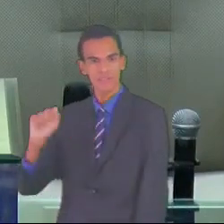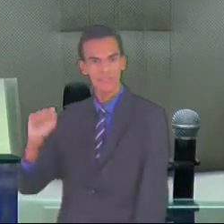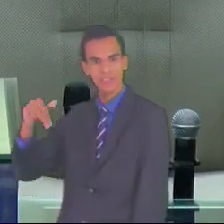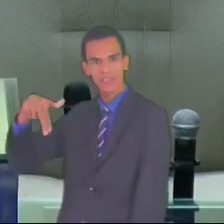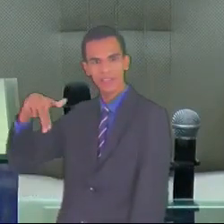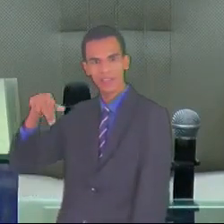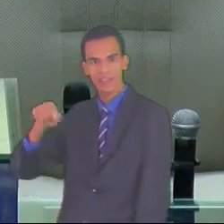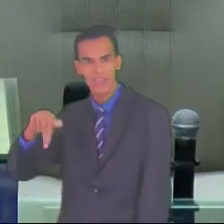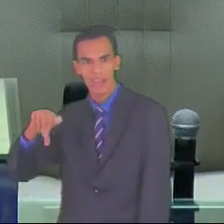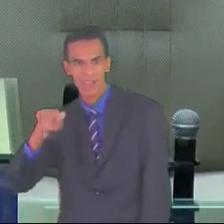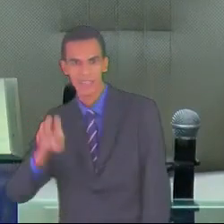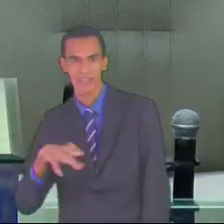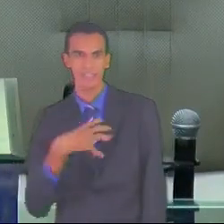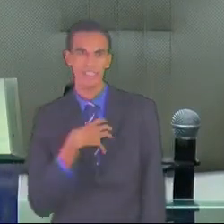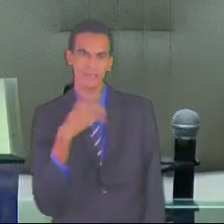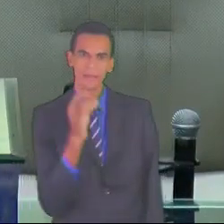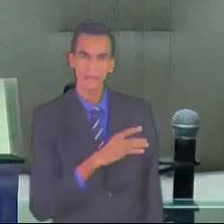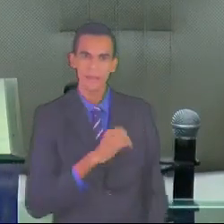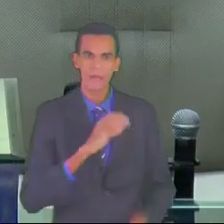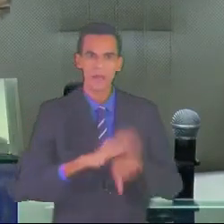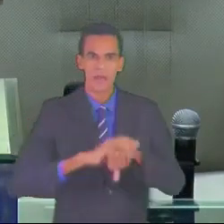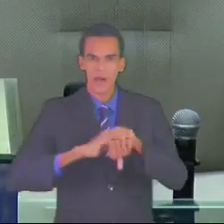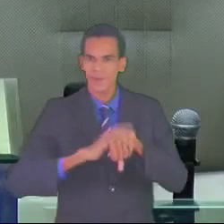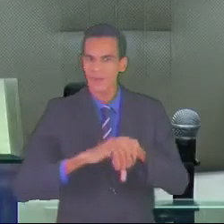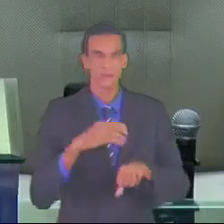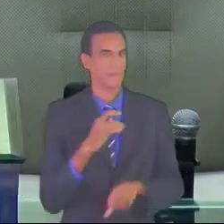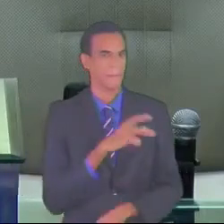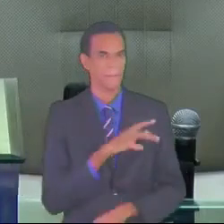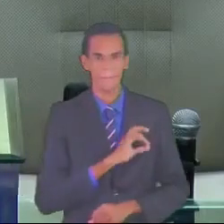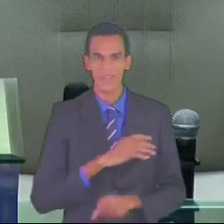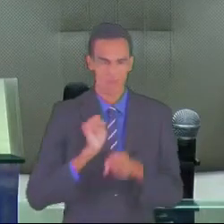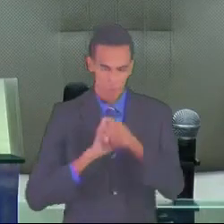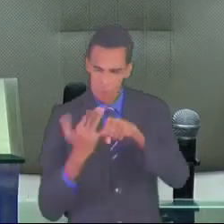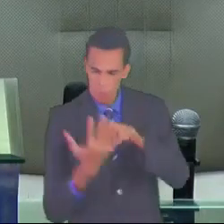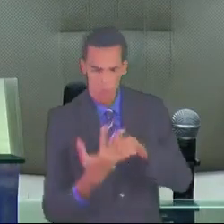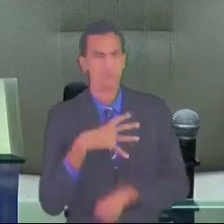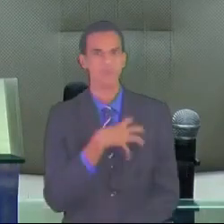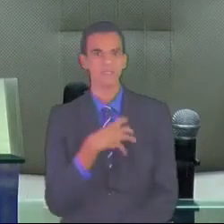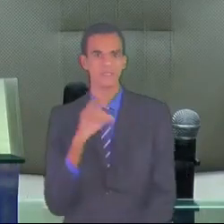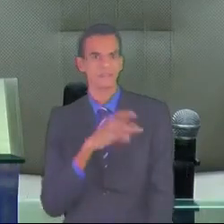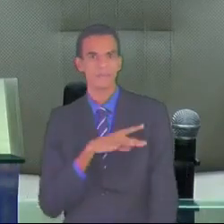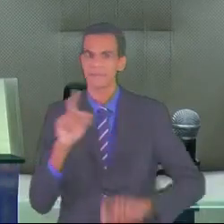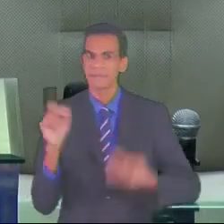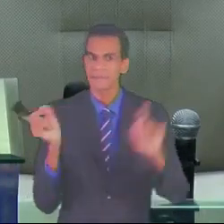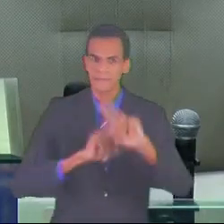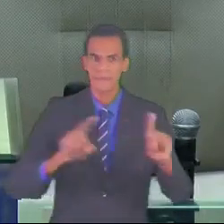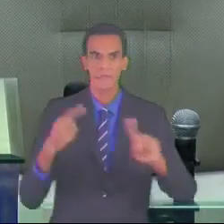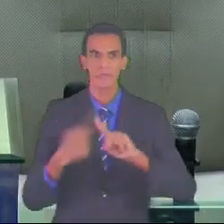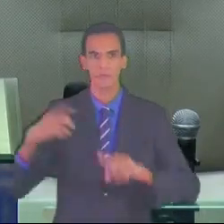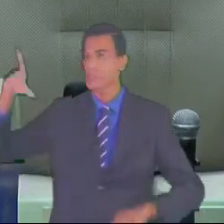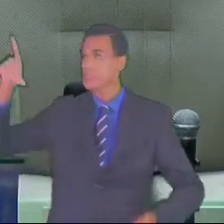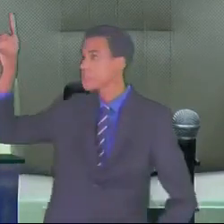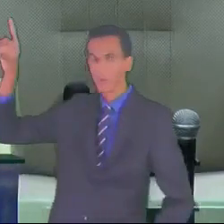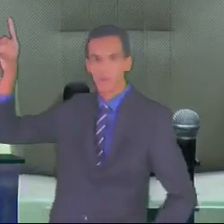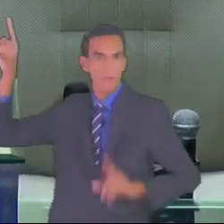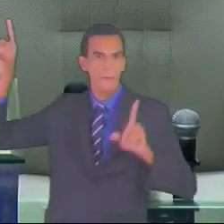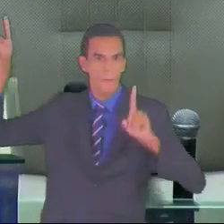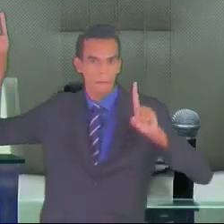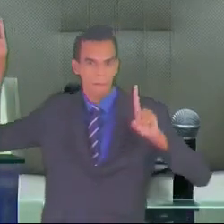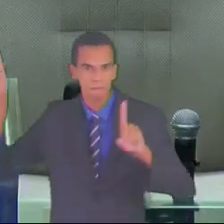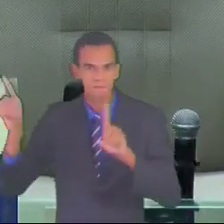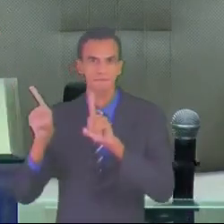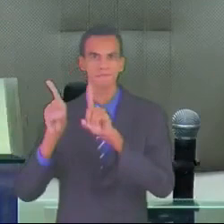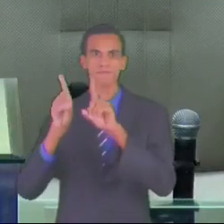medo. Não adianta a doença meter medo. Não adianta o Covid meter medo. O nosso Deus está do nosso lado. E